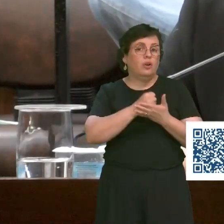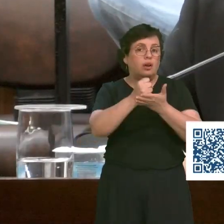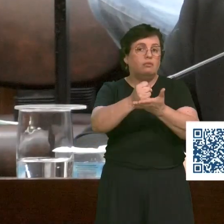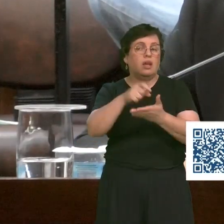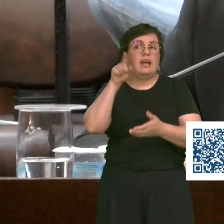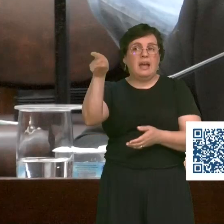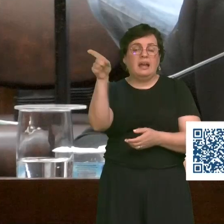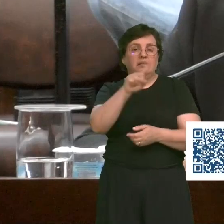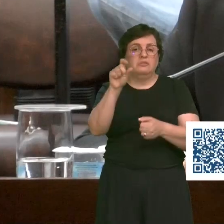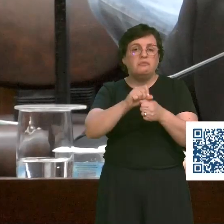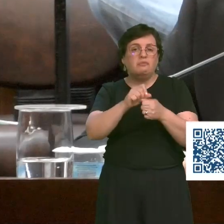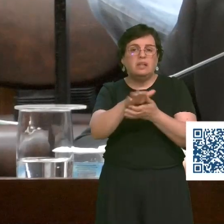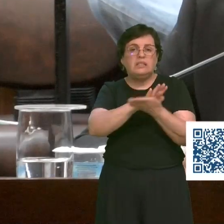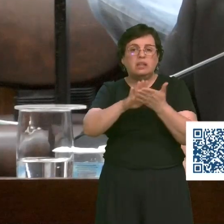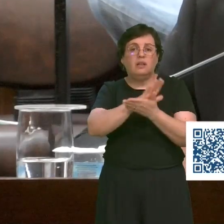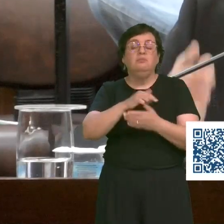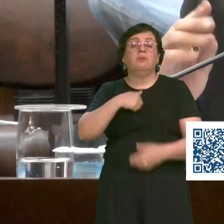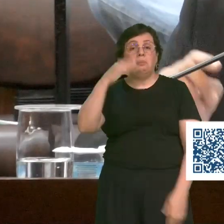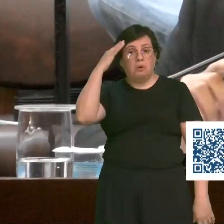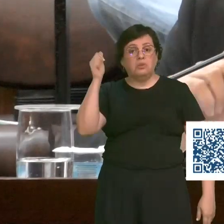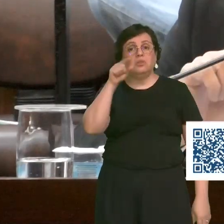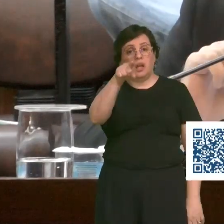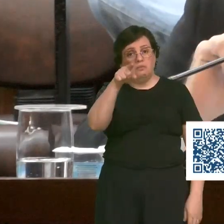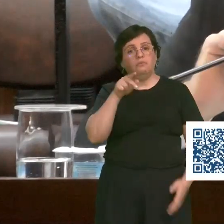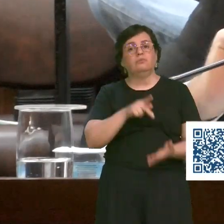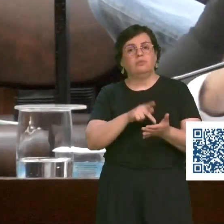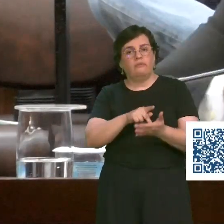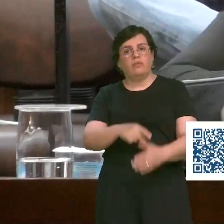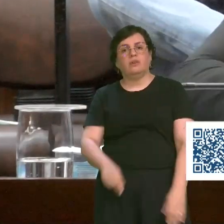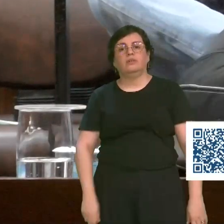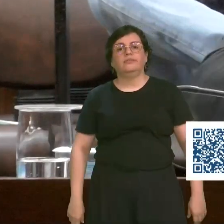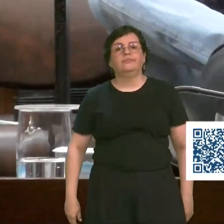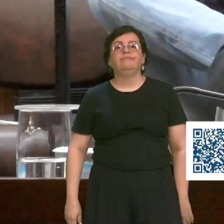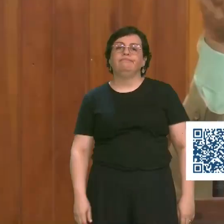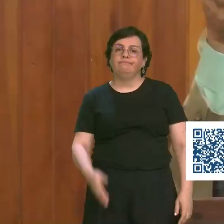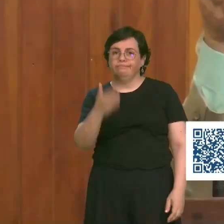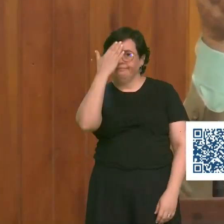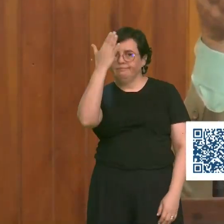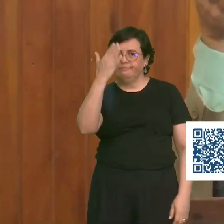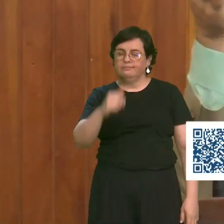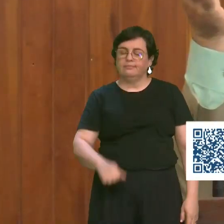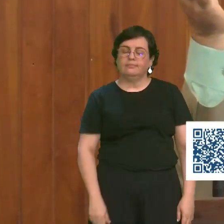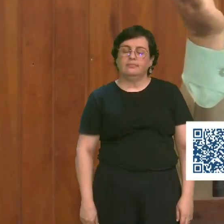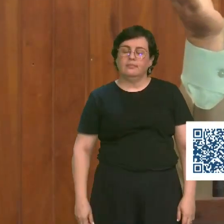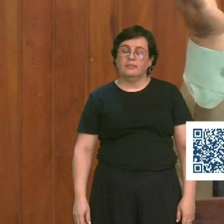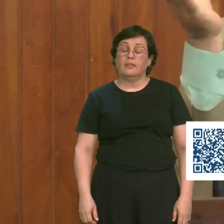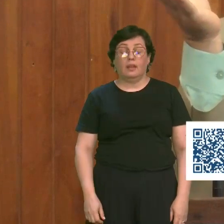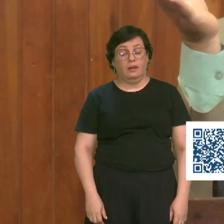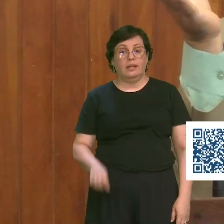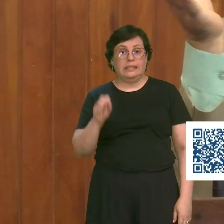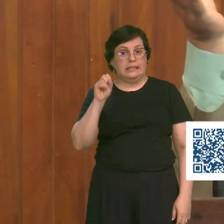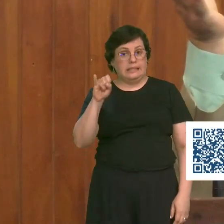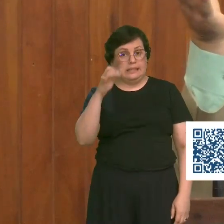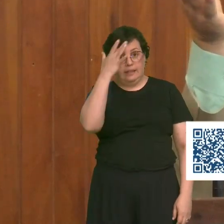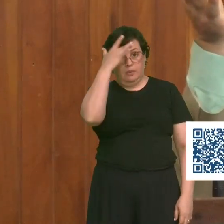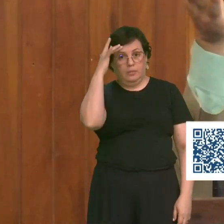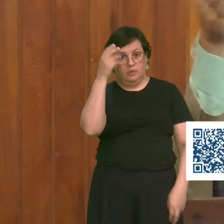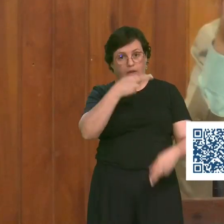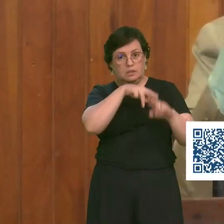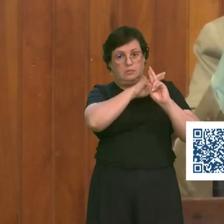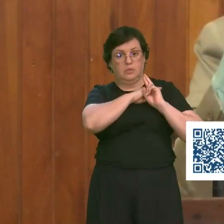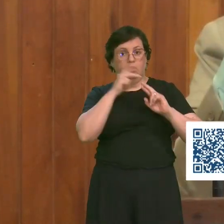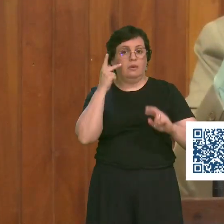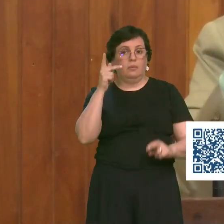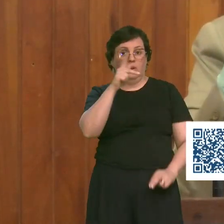então eu sei o que vossa excelência está dizendo é verdade muito obrigado pela parte se a pessoa responsável pelo pa